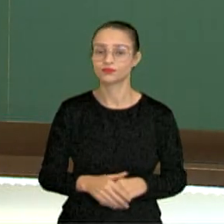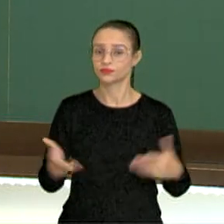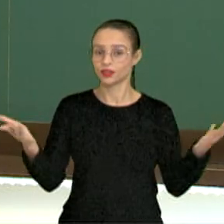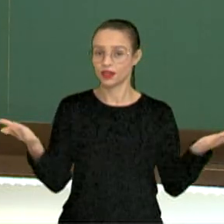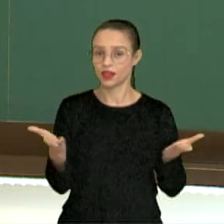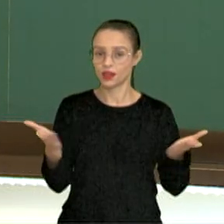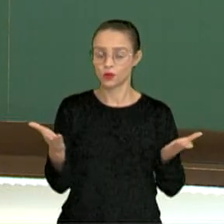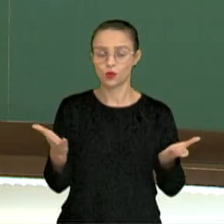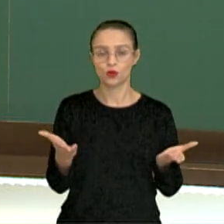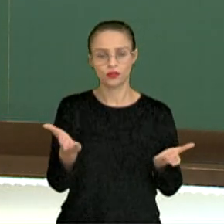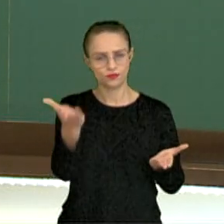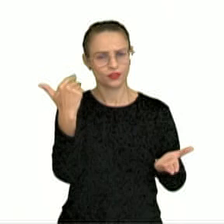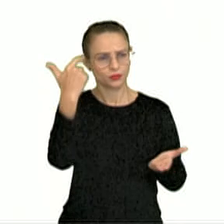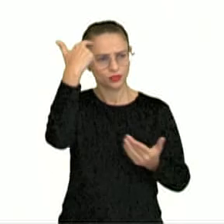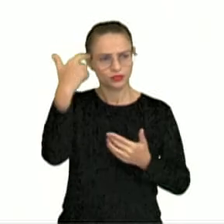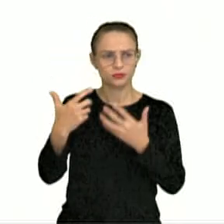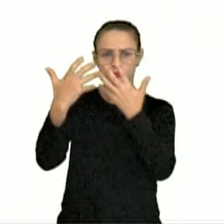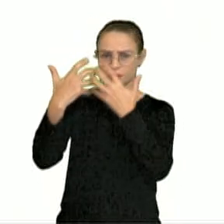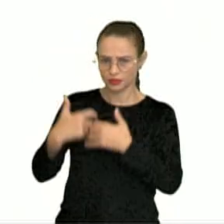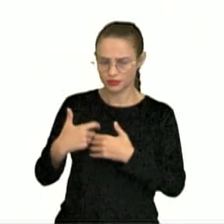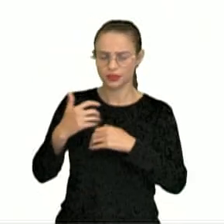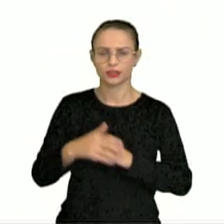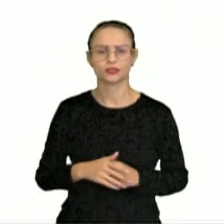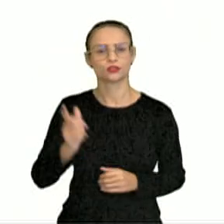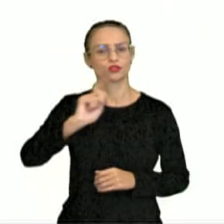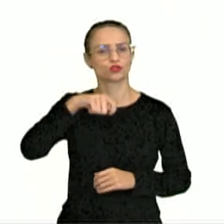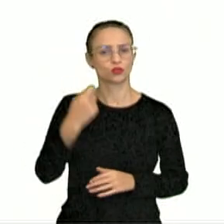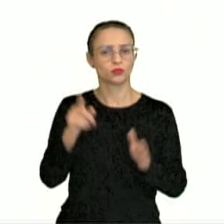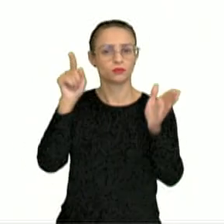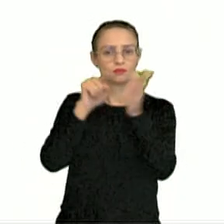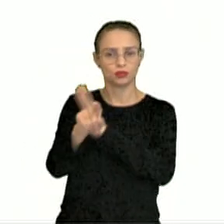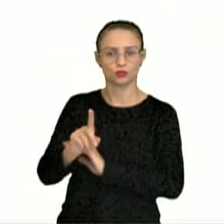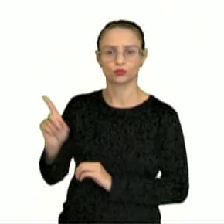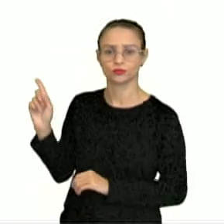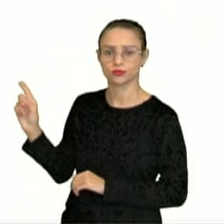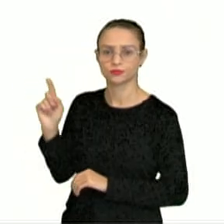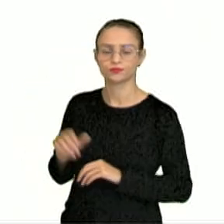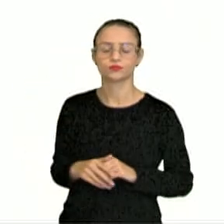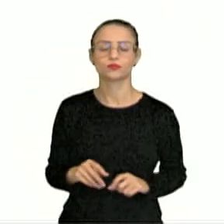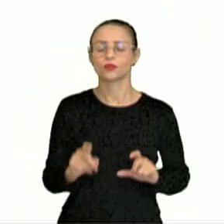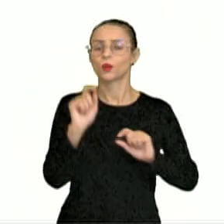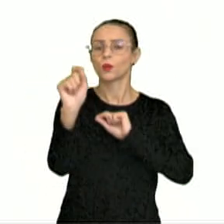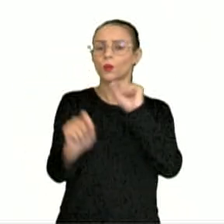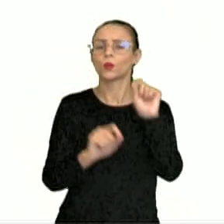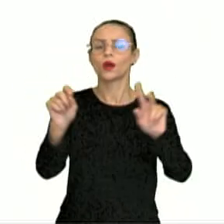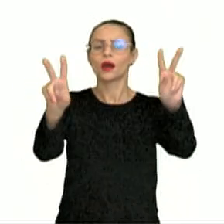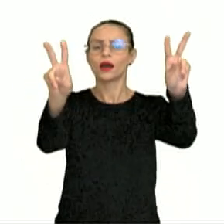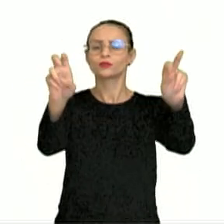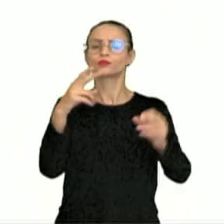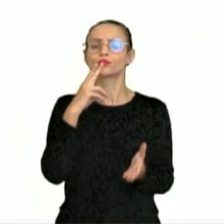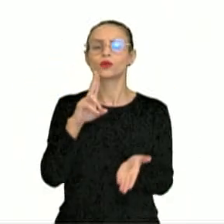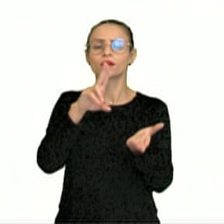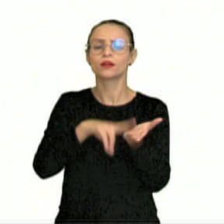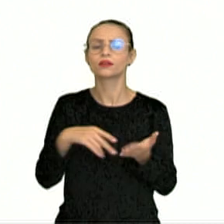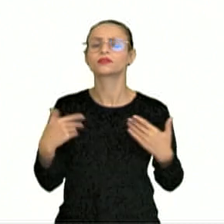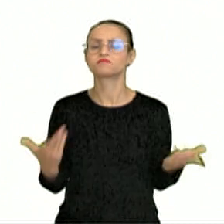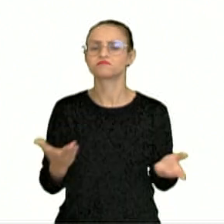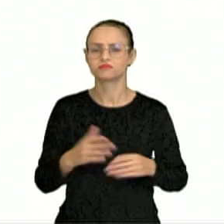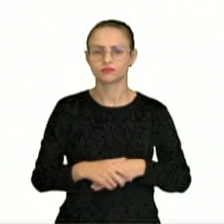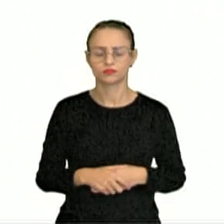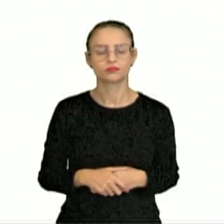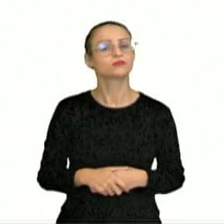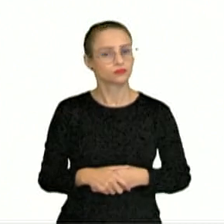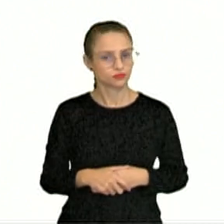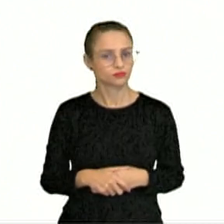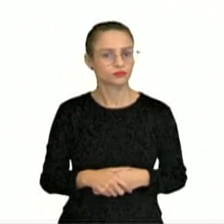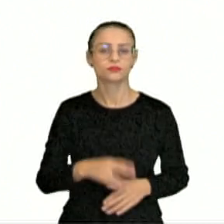Agora, vamos pensar juntos a respeito desta pergunta. Qual é o assunto da carta? Isso mesmo, a